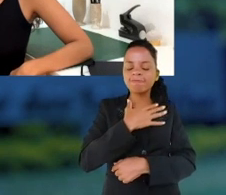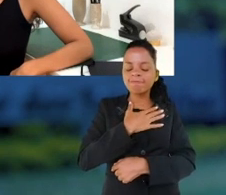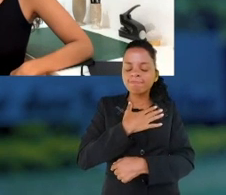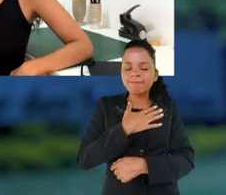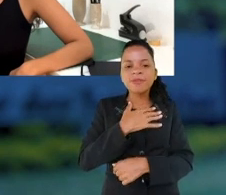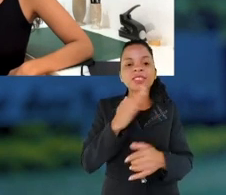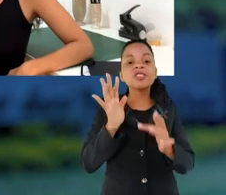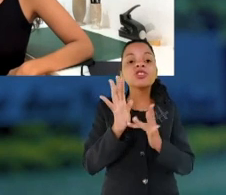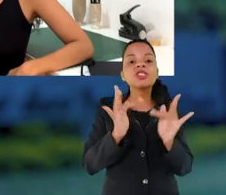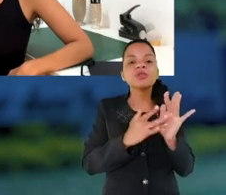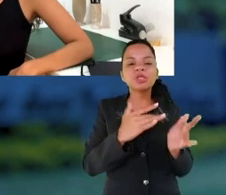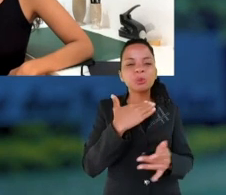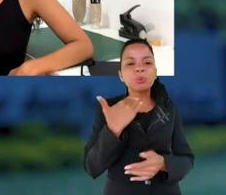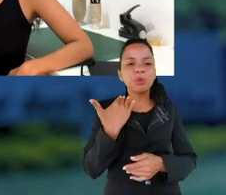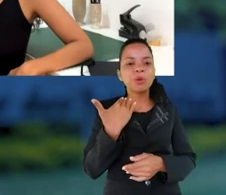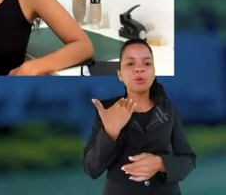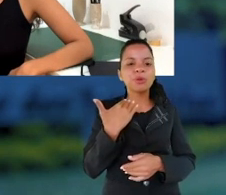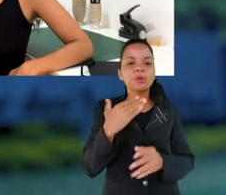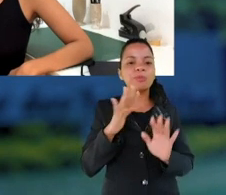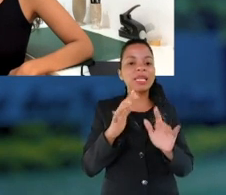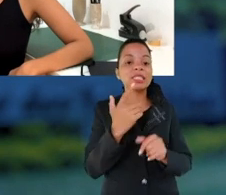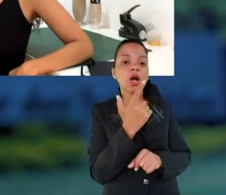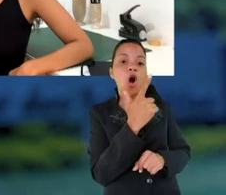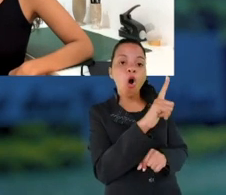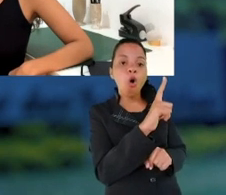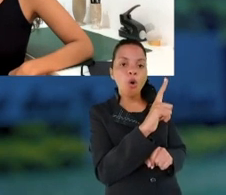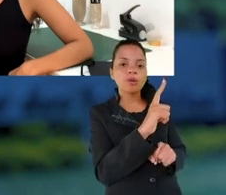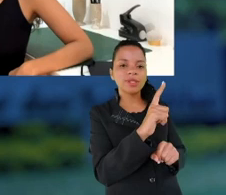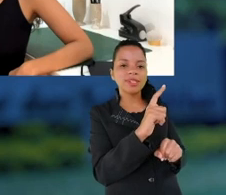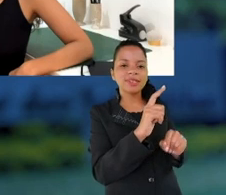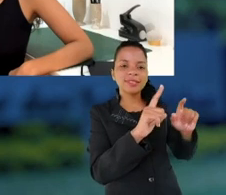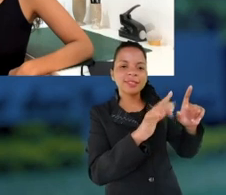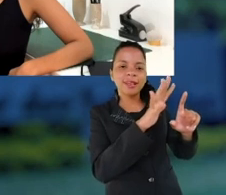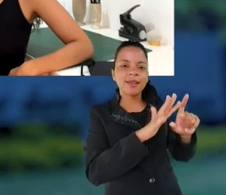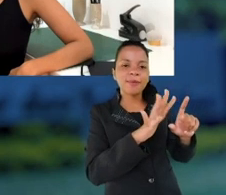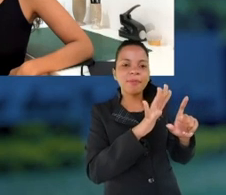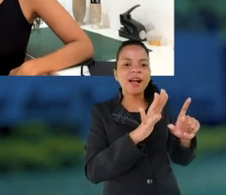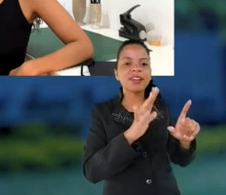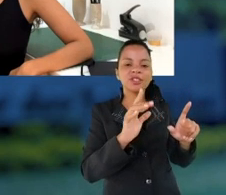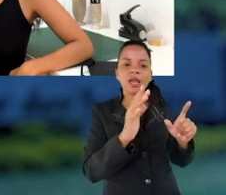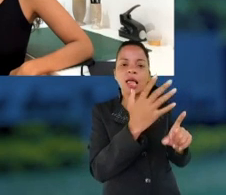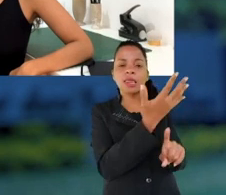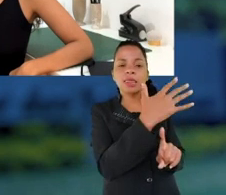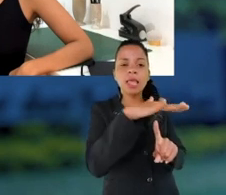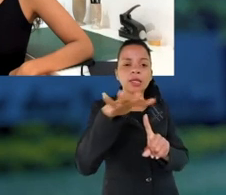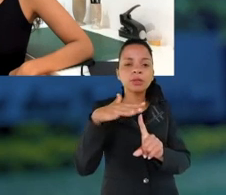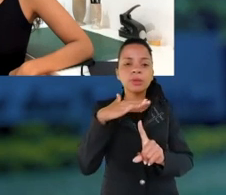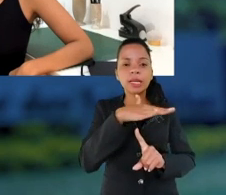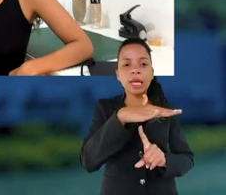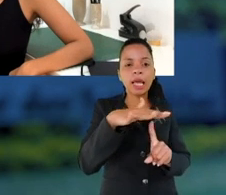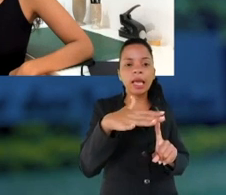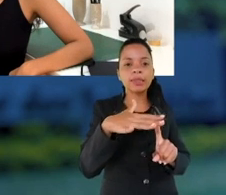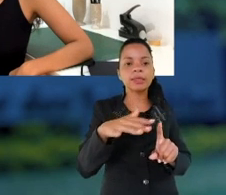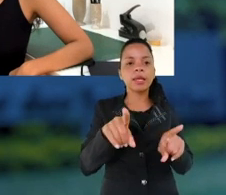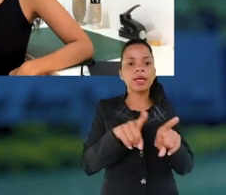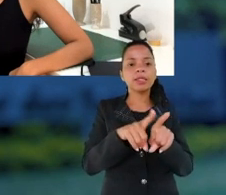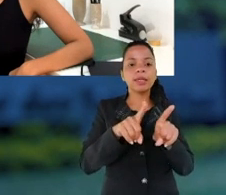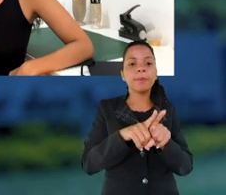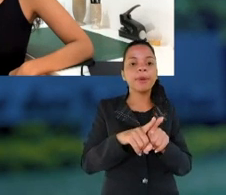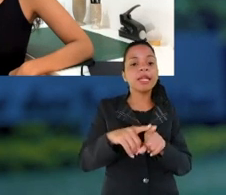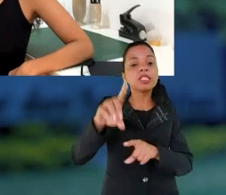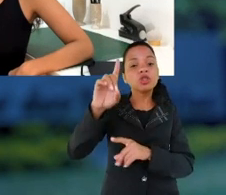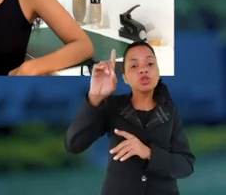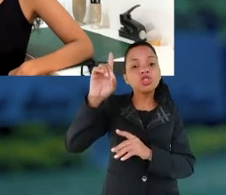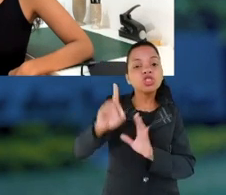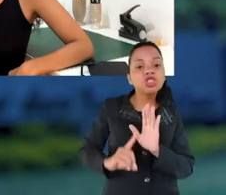me lembram assim a questão da natureza humana mesmo. No direito a gente tem muito isso, principalmente com a dignidade da pessoa humana. Isso